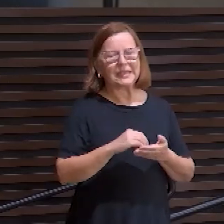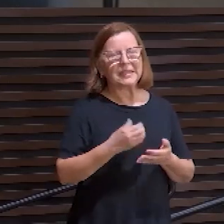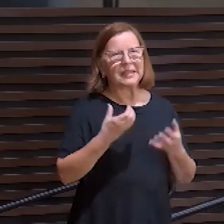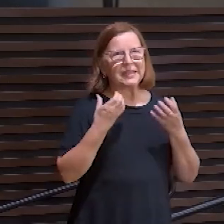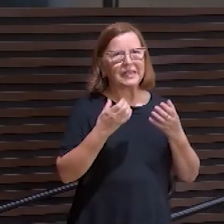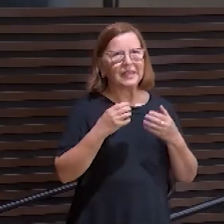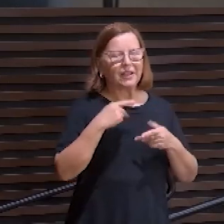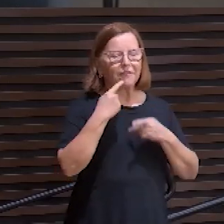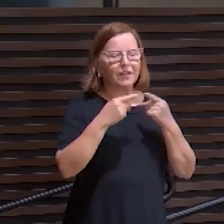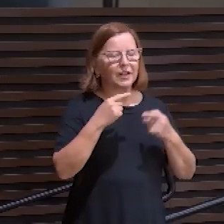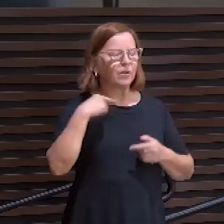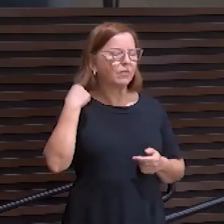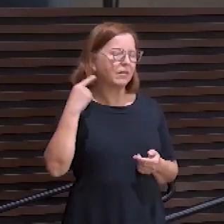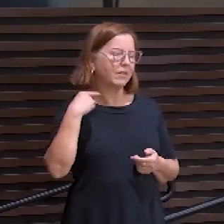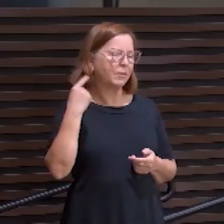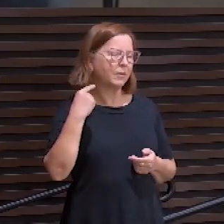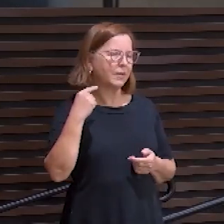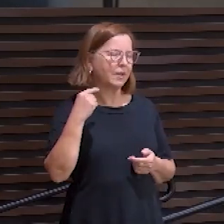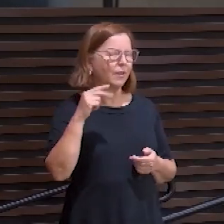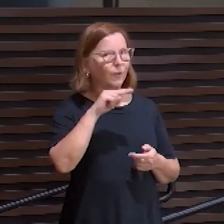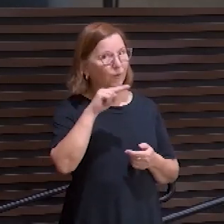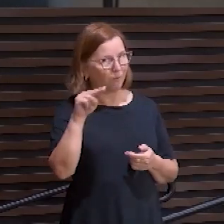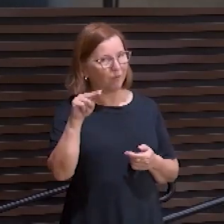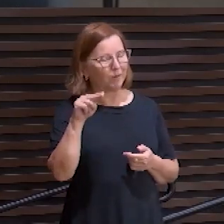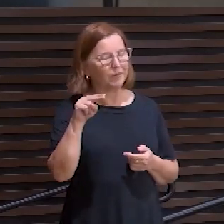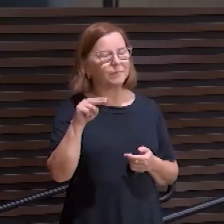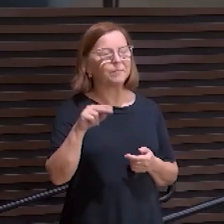falar com o deputado fulano de tal.